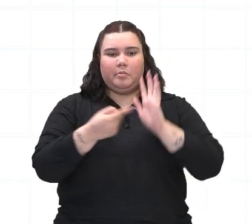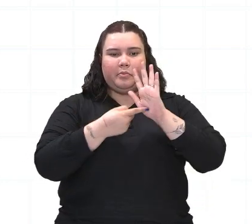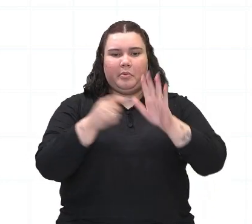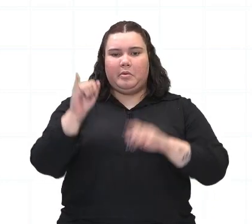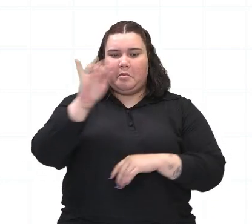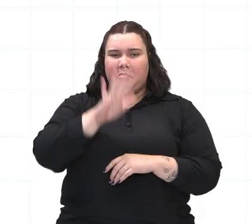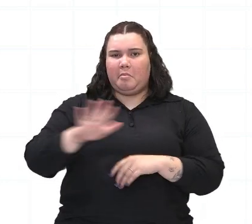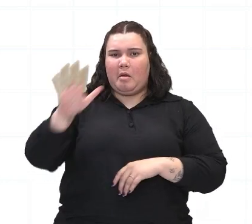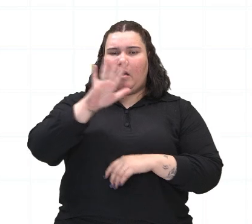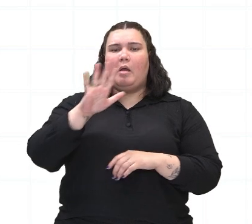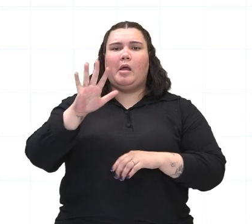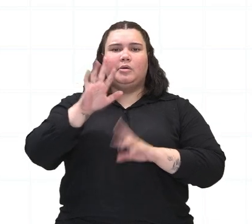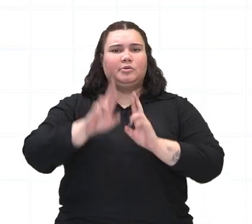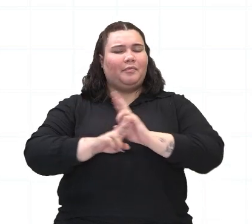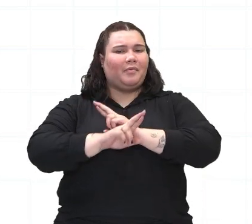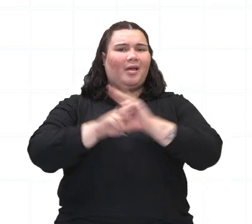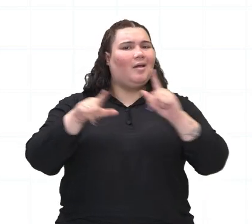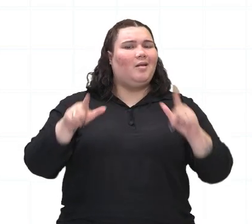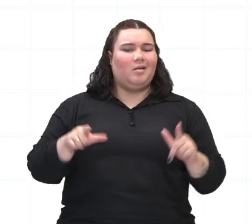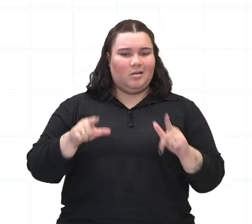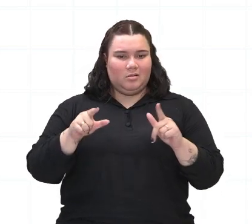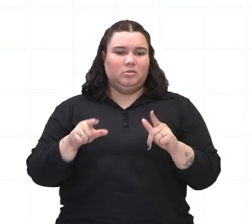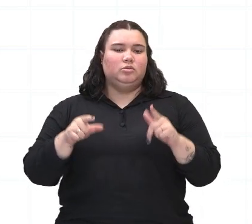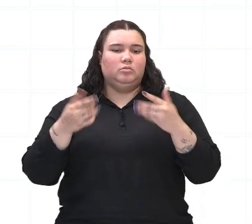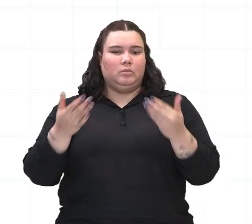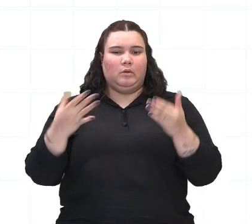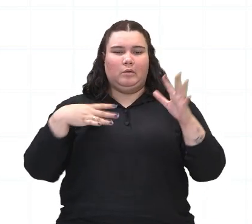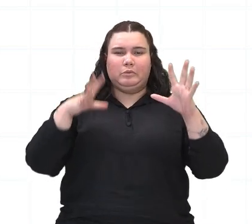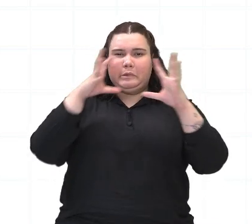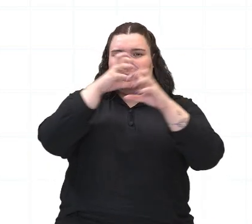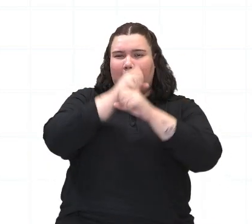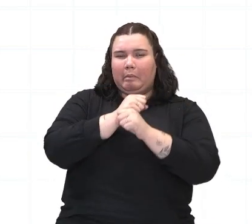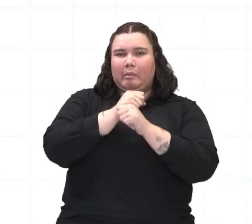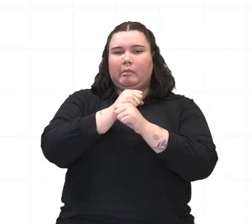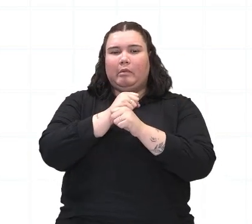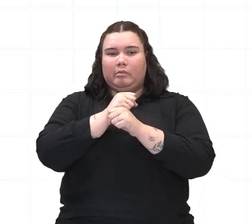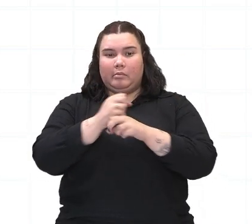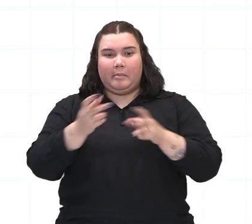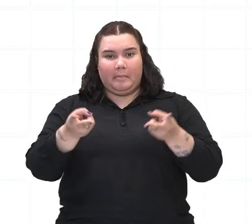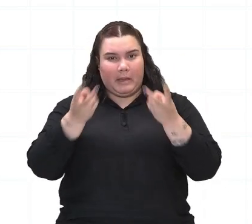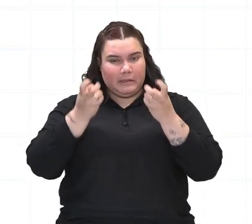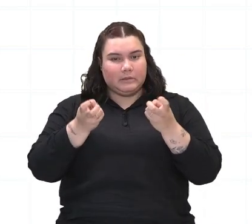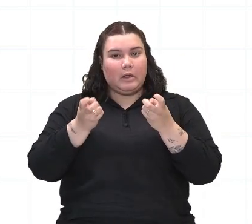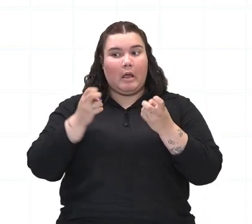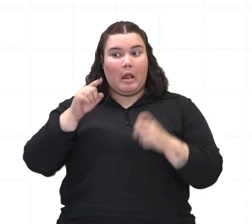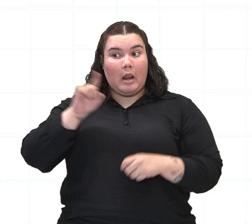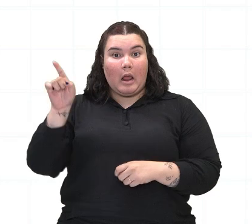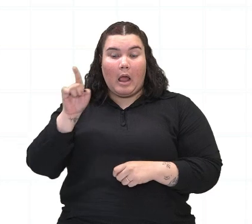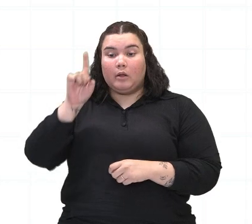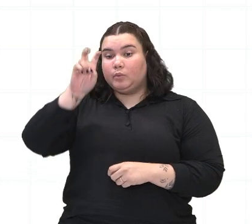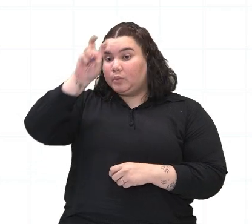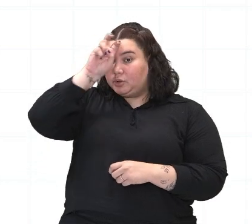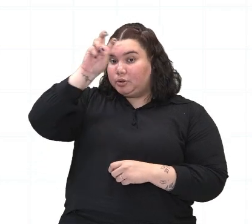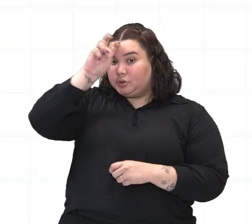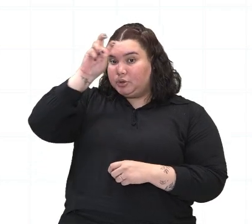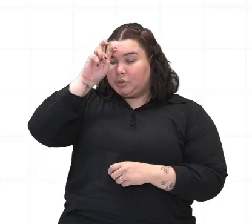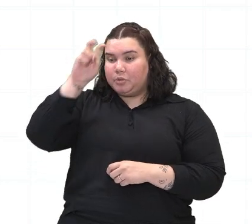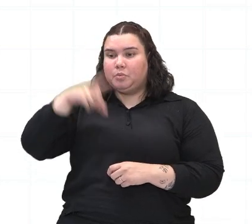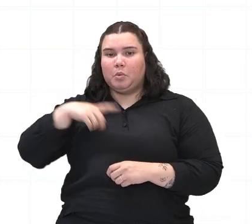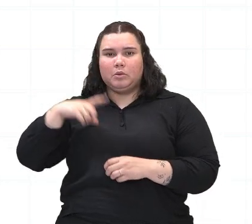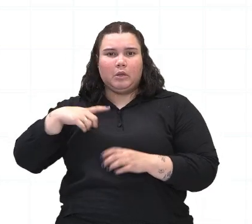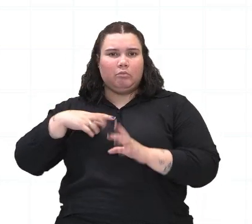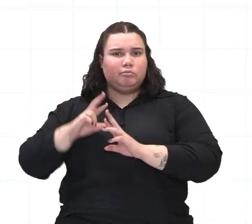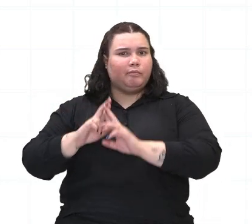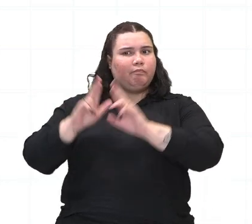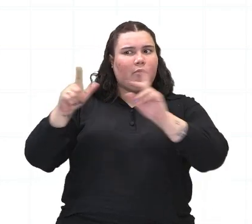grotescas e cenários brutais Olha aí a diferença a gente vem do Egito né né com toda uma produção que exaltava aí o